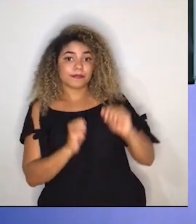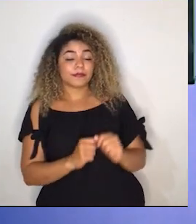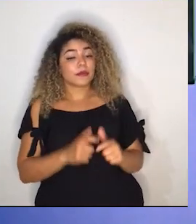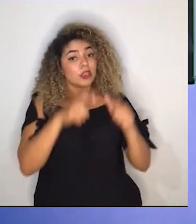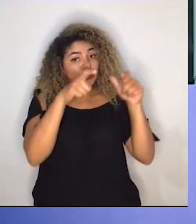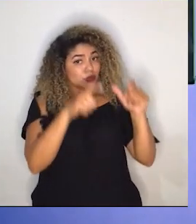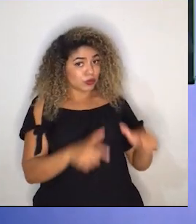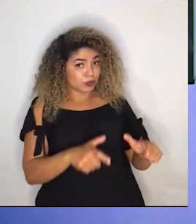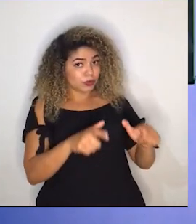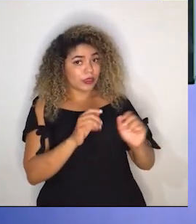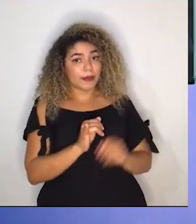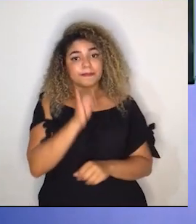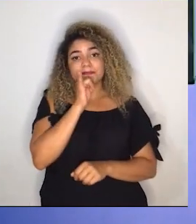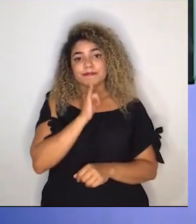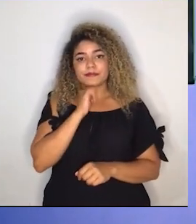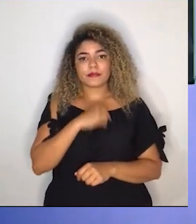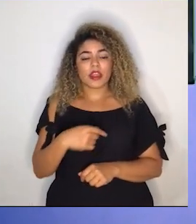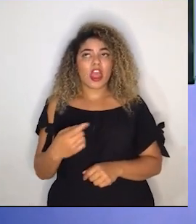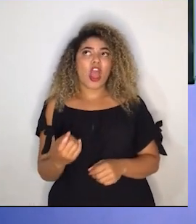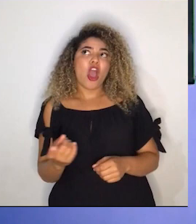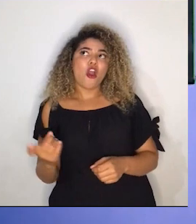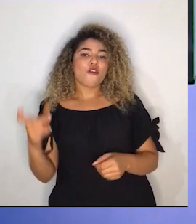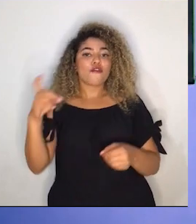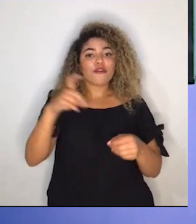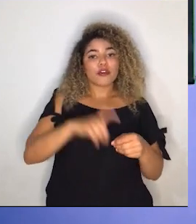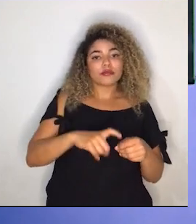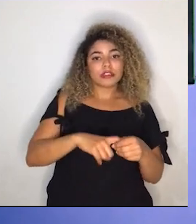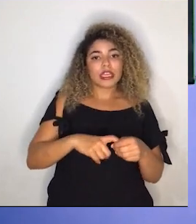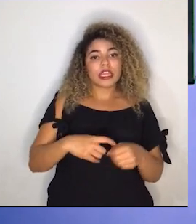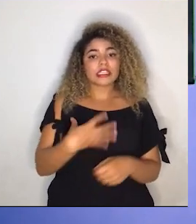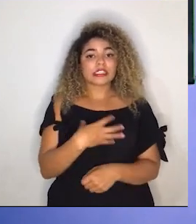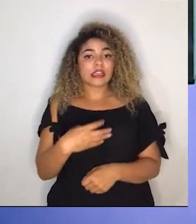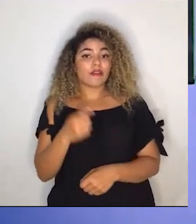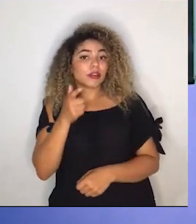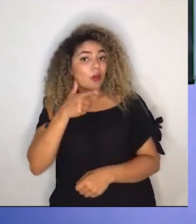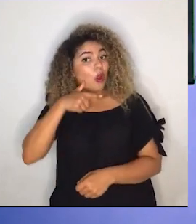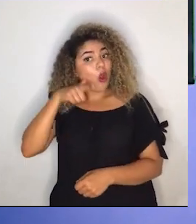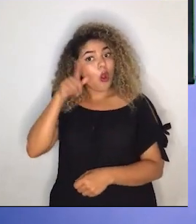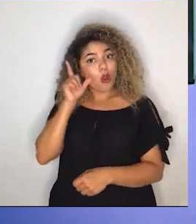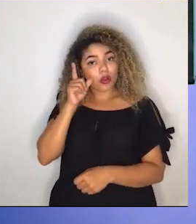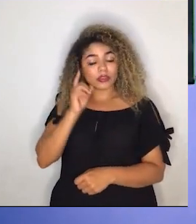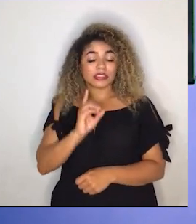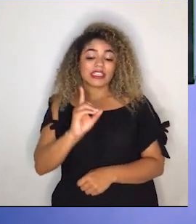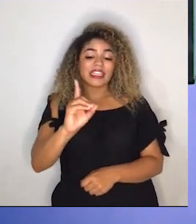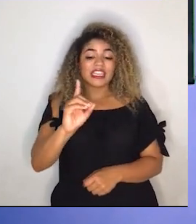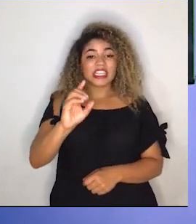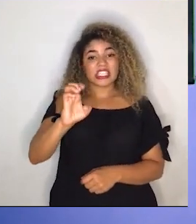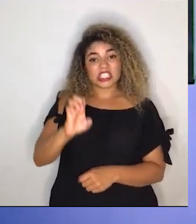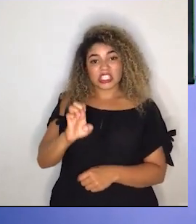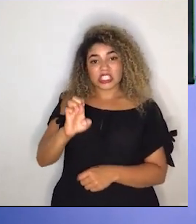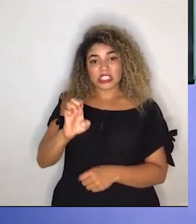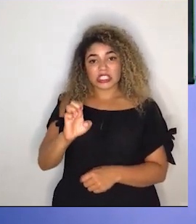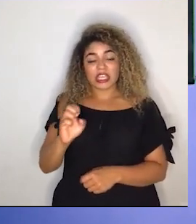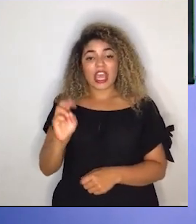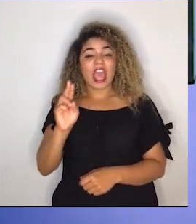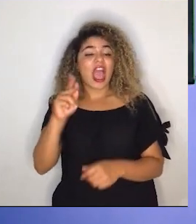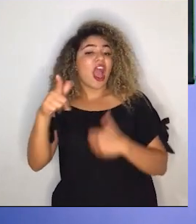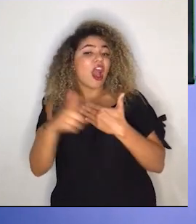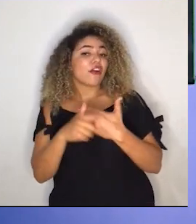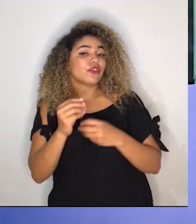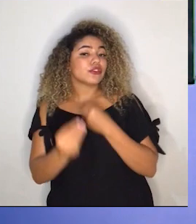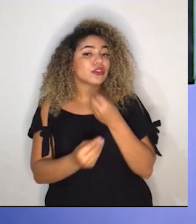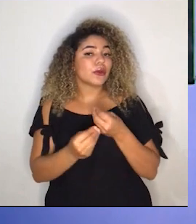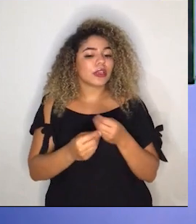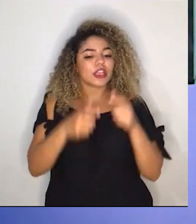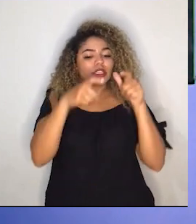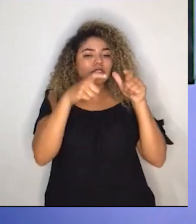de lugar. Por exemplo, voltei de Salvador ontem. Temos a preposição de, exercendo essa função de